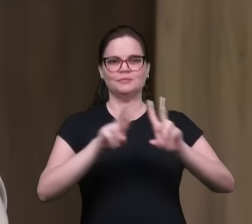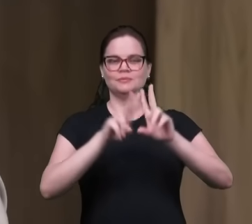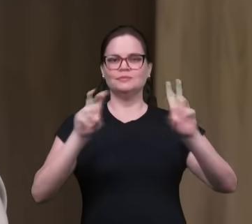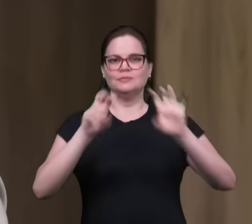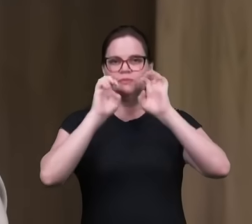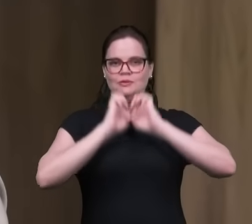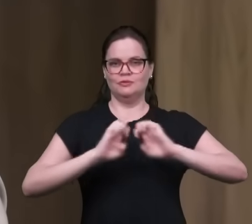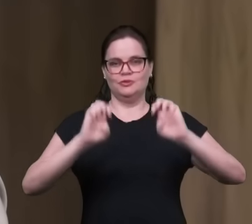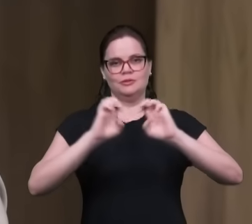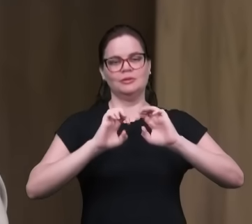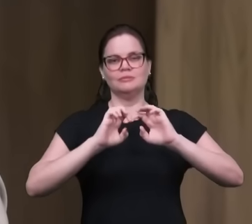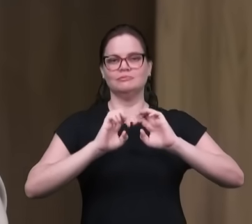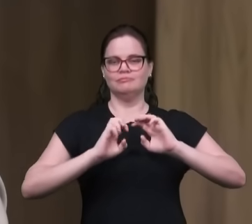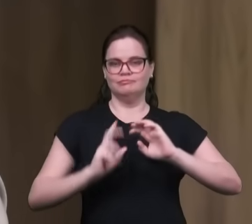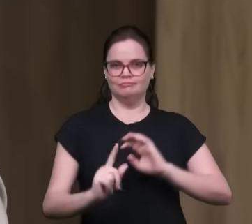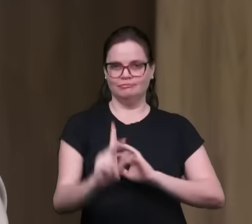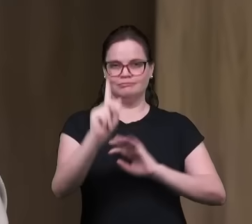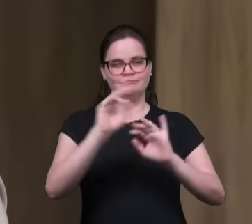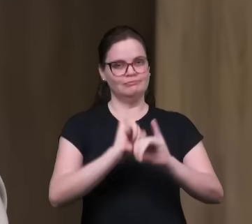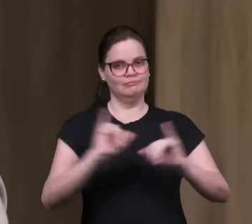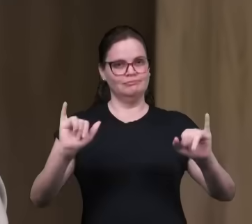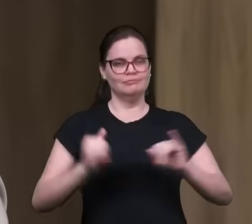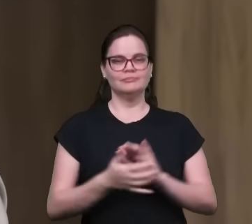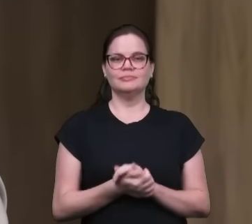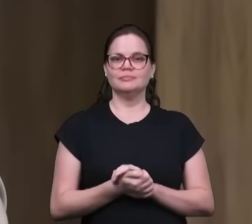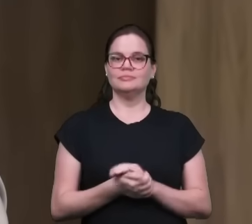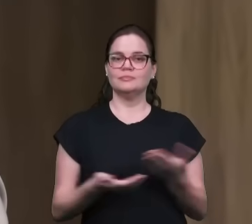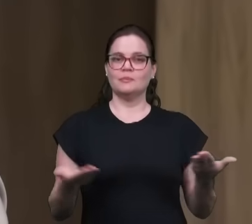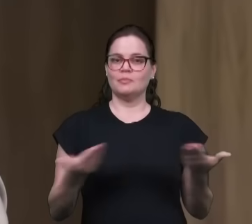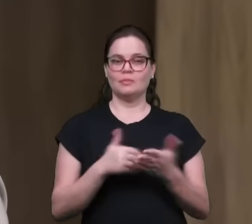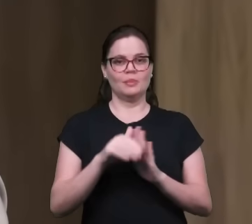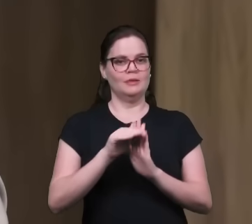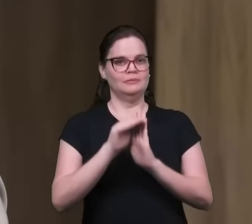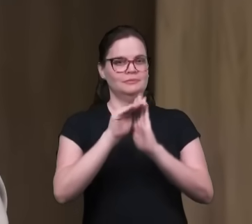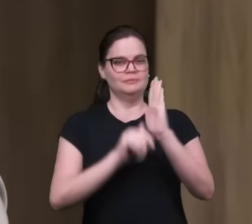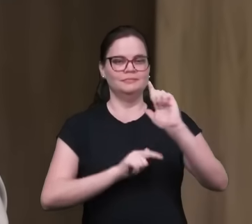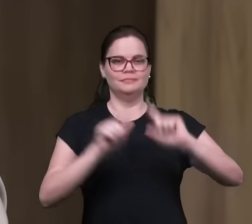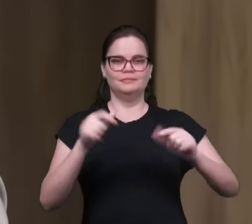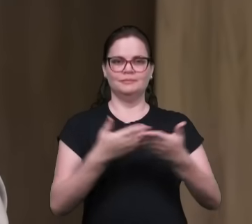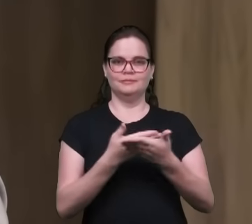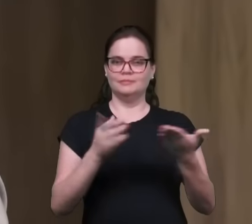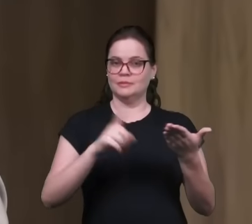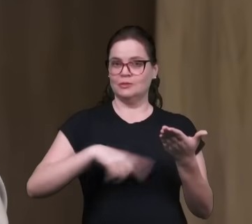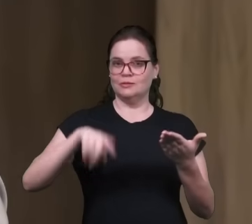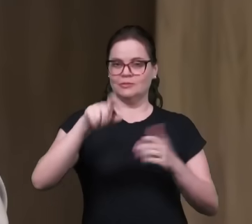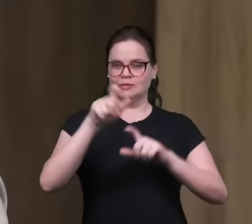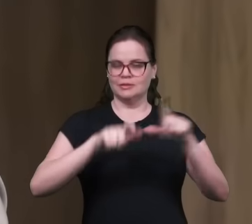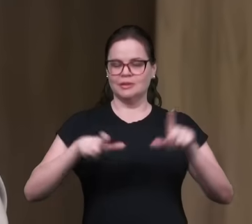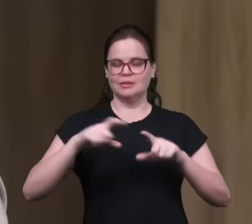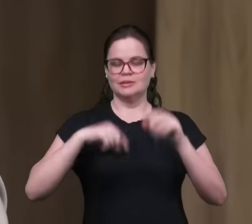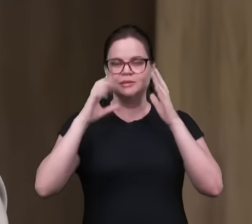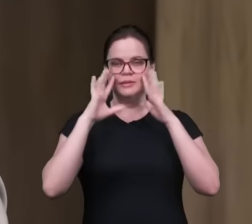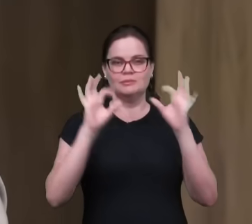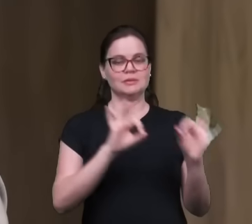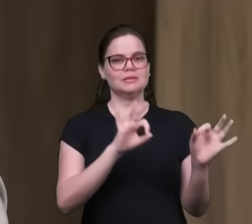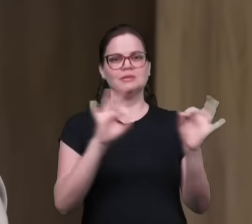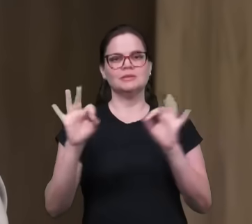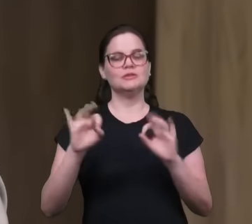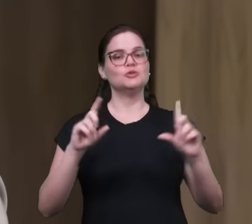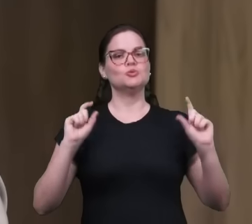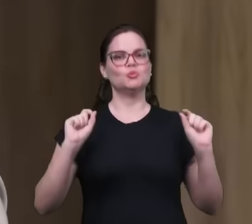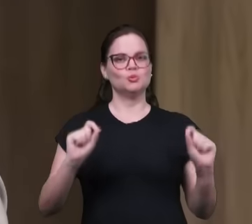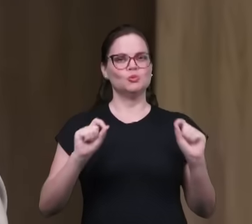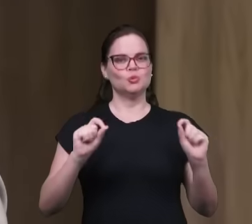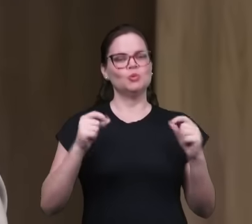Eterno. E este programa visa trazer aqui para você, para o senhor, para a senhora, uma